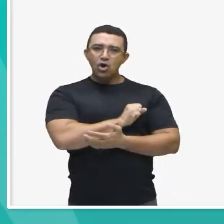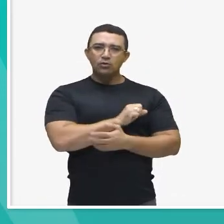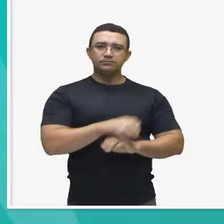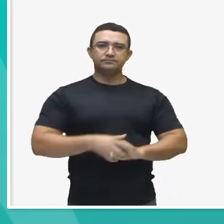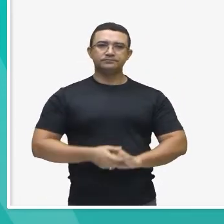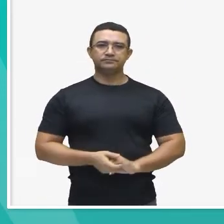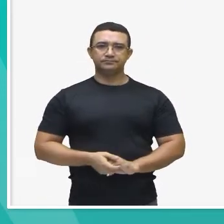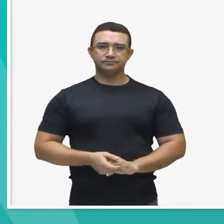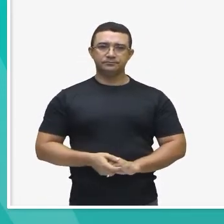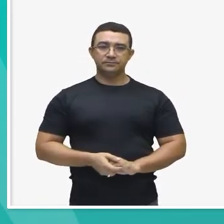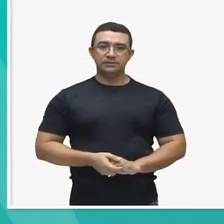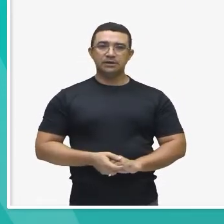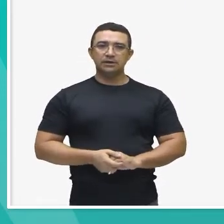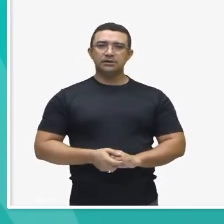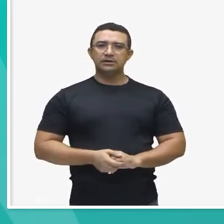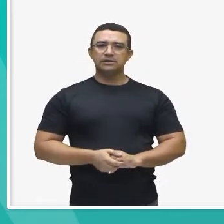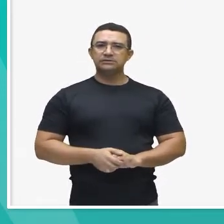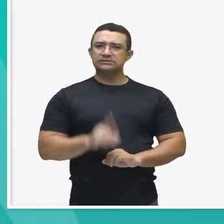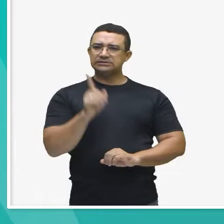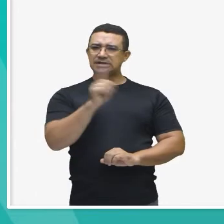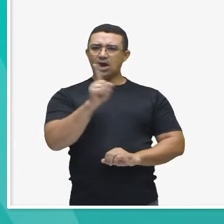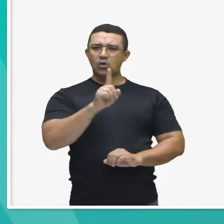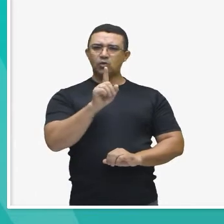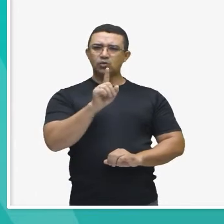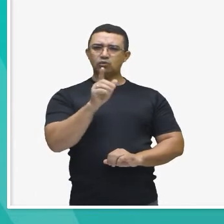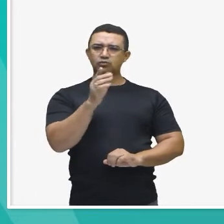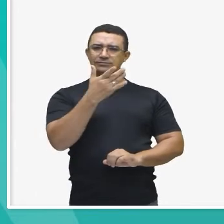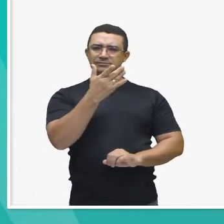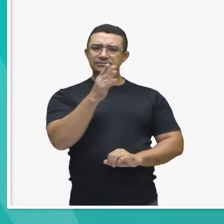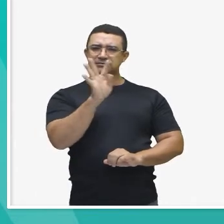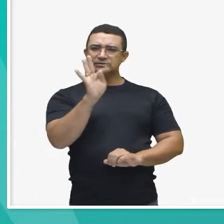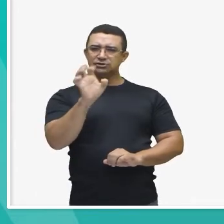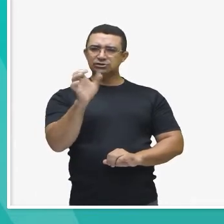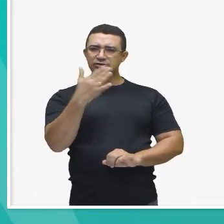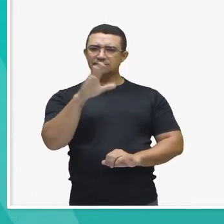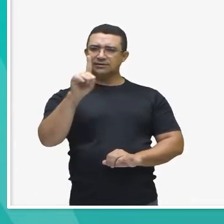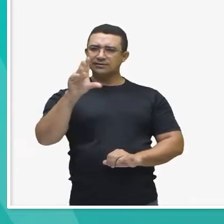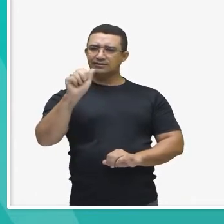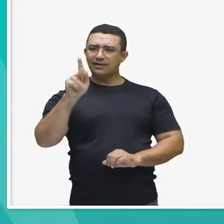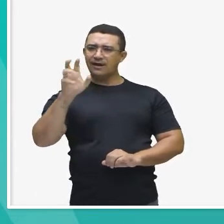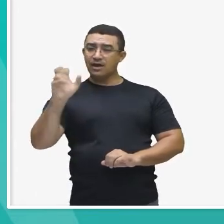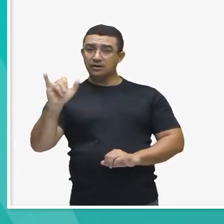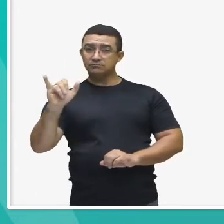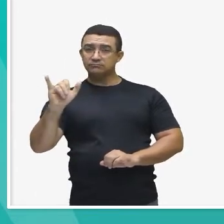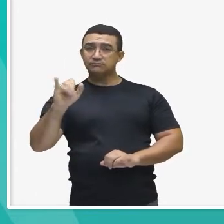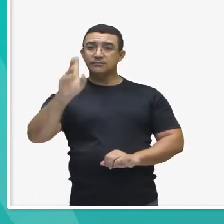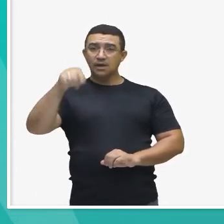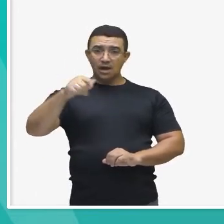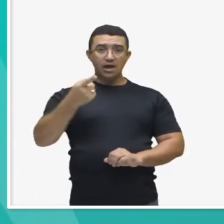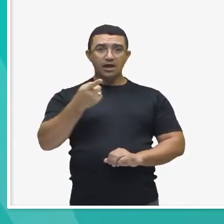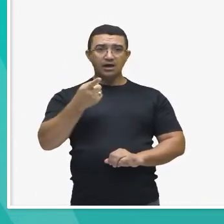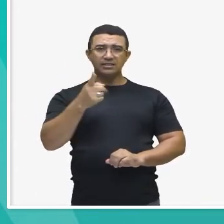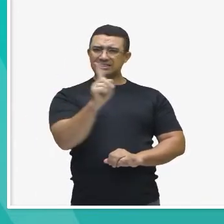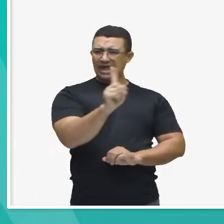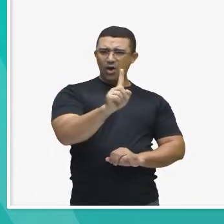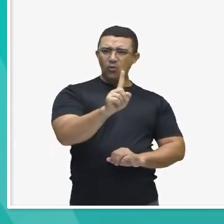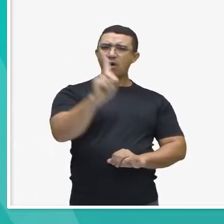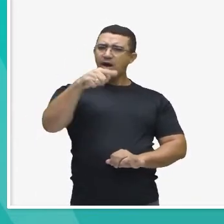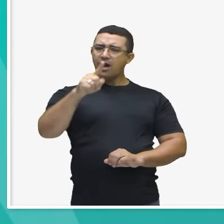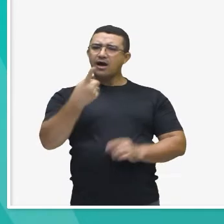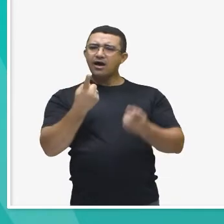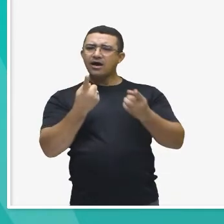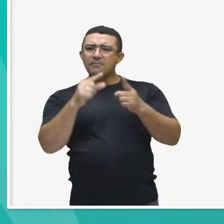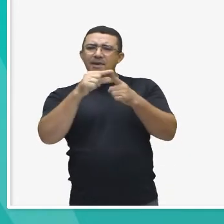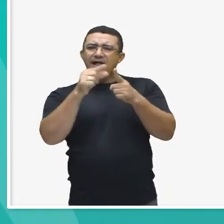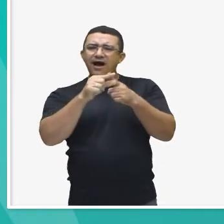só, esse não te darei, né? O te aí, não, é uma expressão negativa, né? Aí no